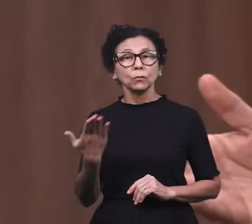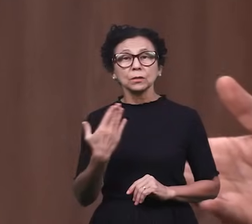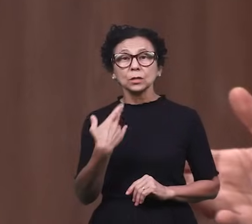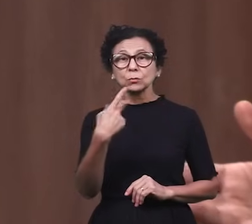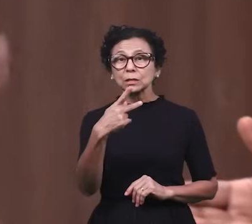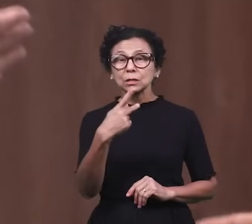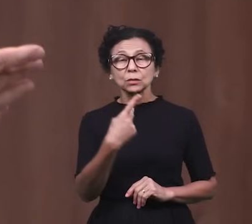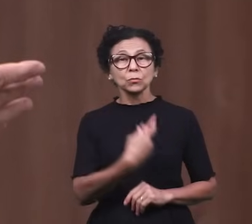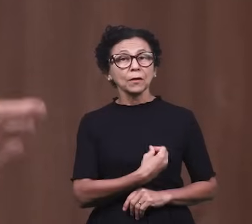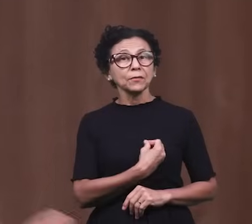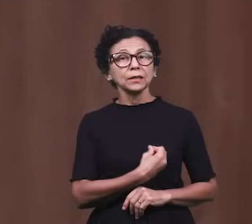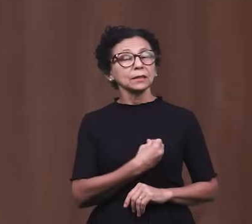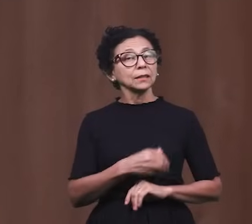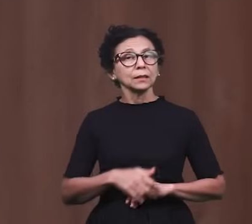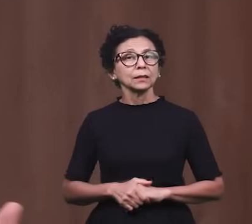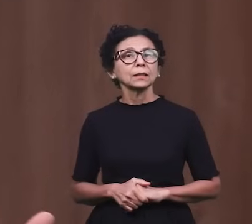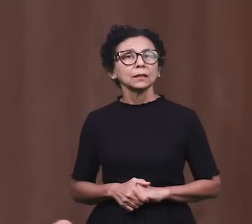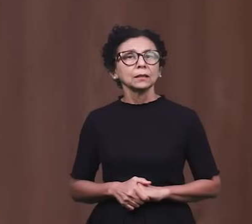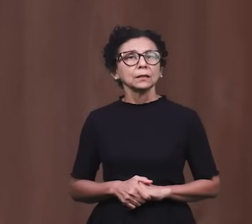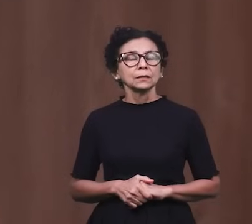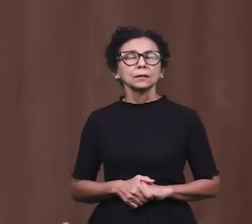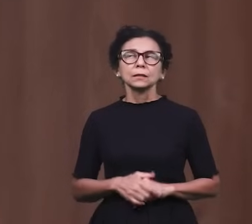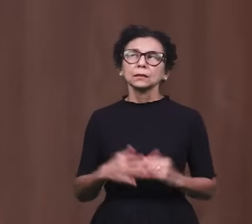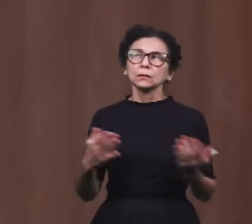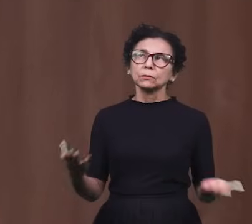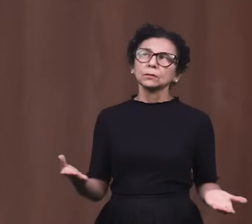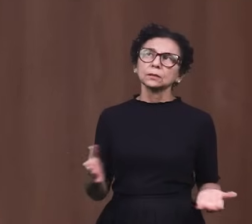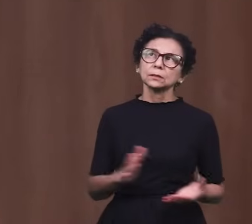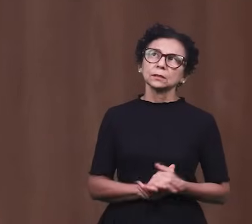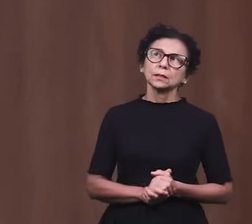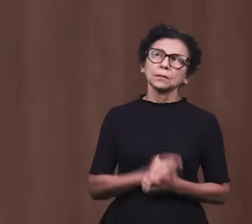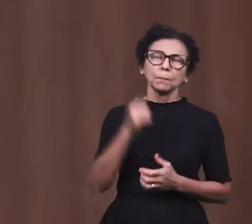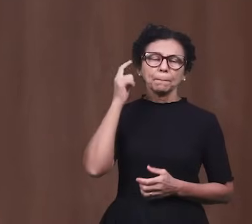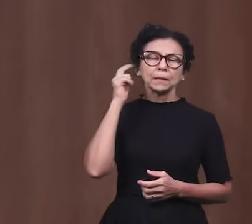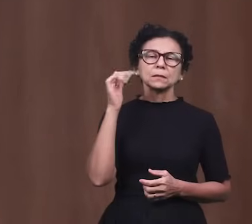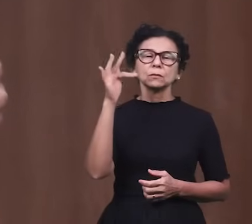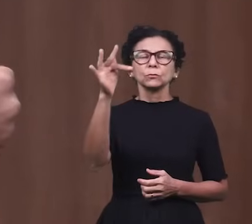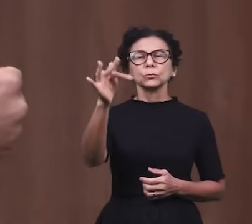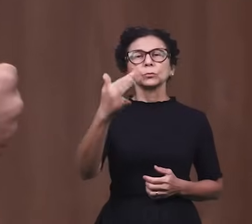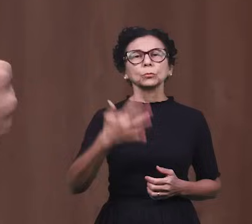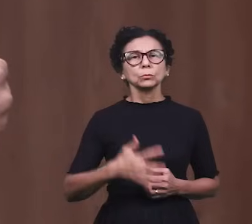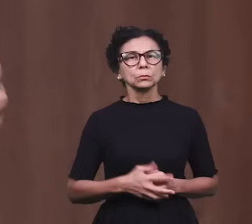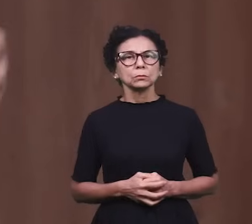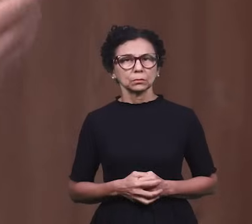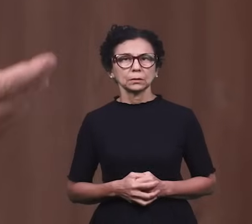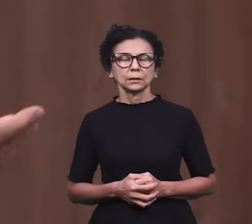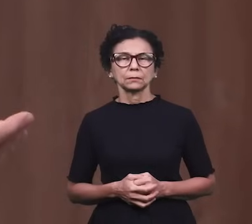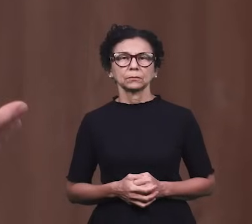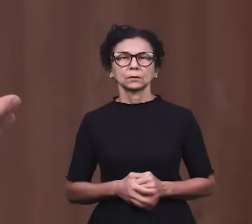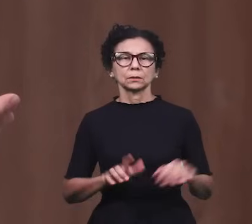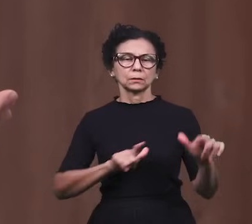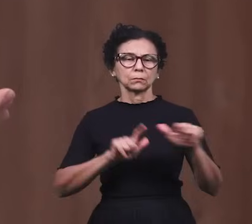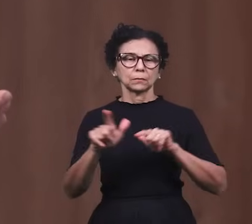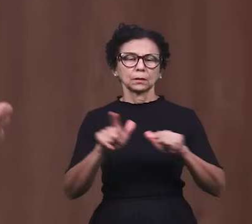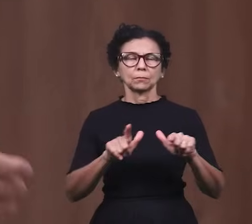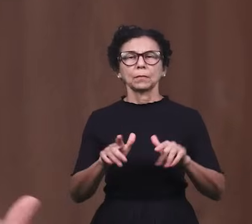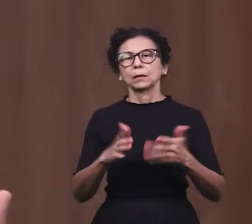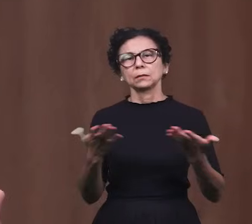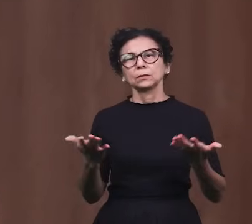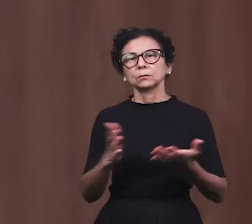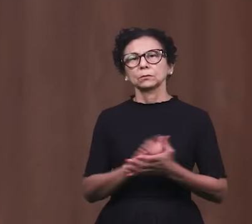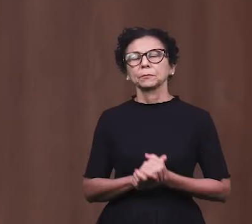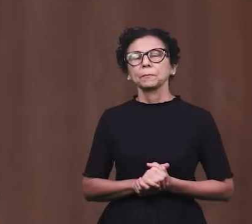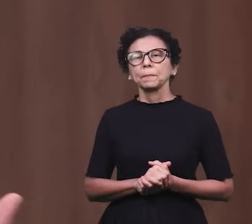é investimento. São investimentos. Você investe o seu tempo em algo futuro. Às vezes nem é longo prazo, sabe, pastor? Às vezes pode ser curto prazo. Isso